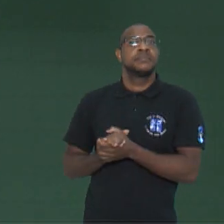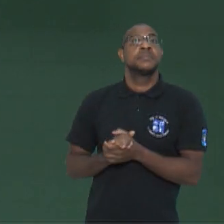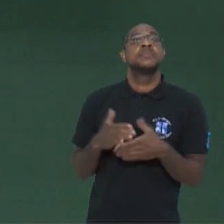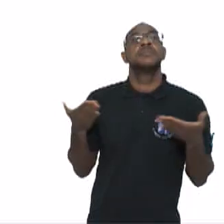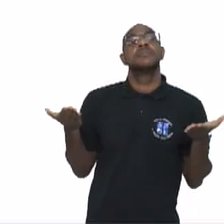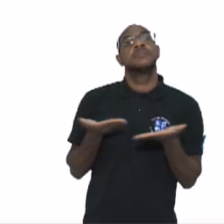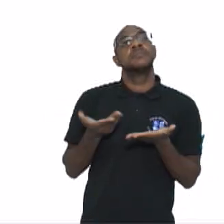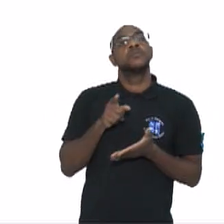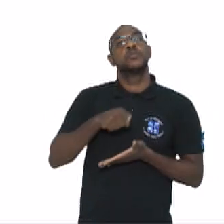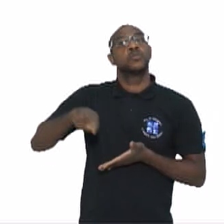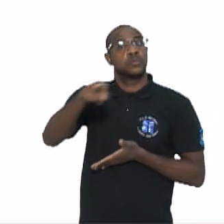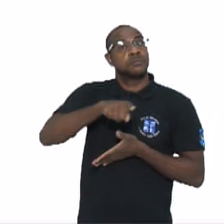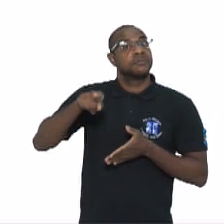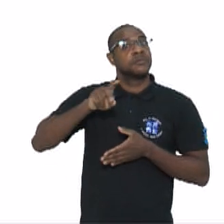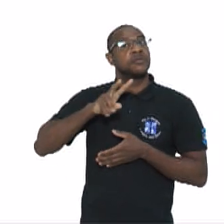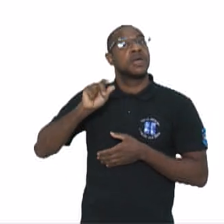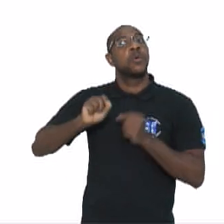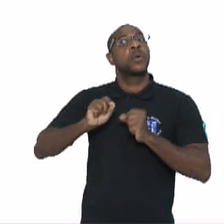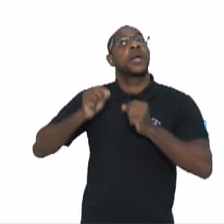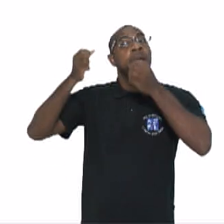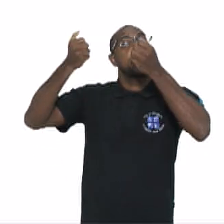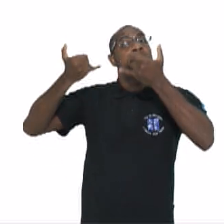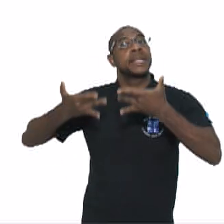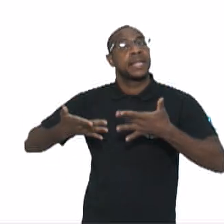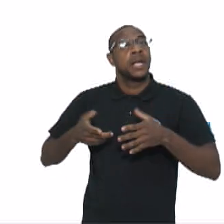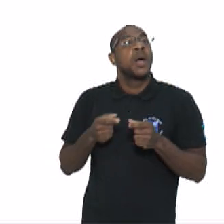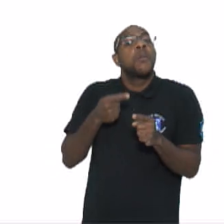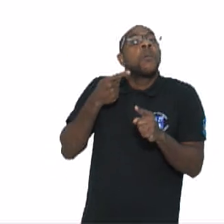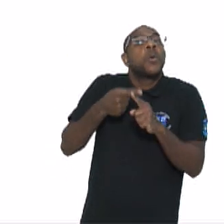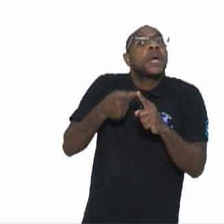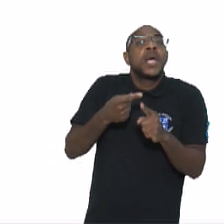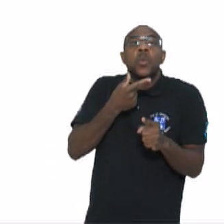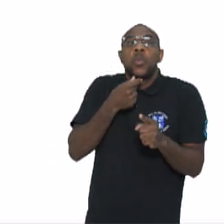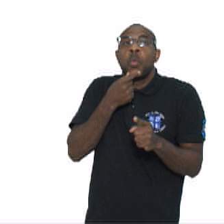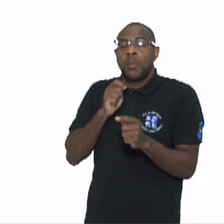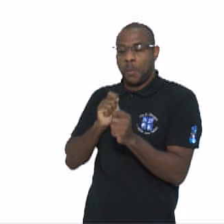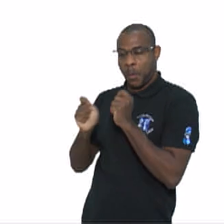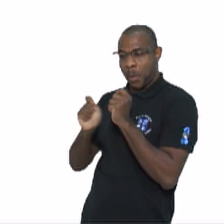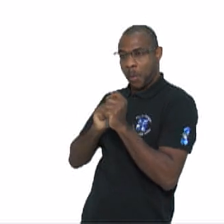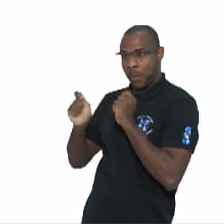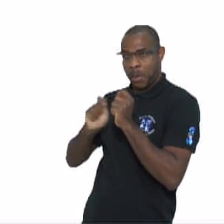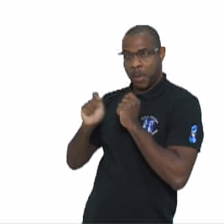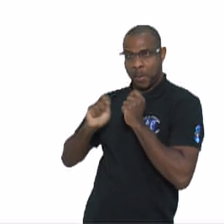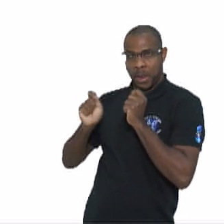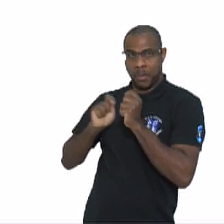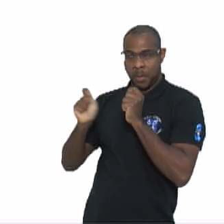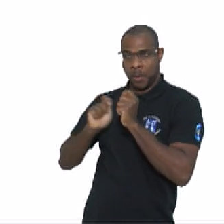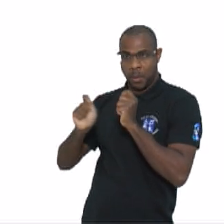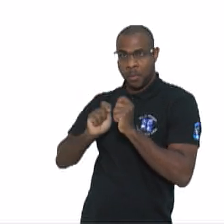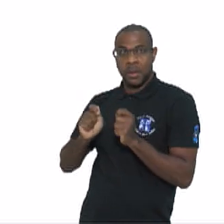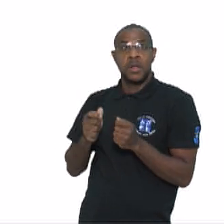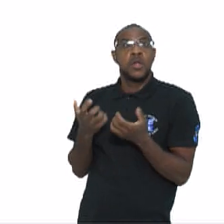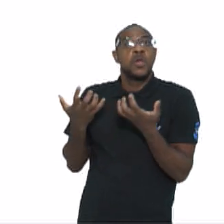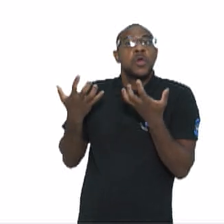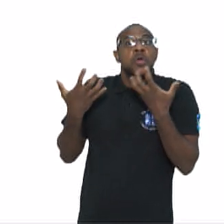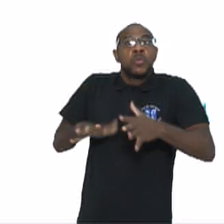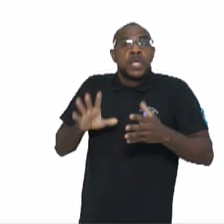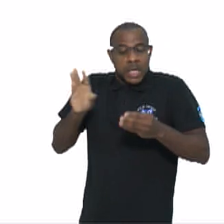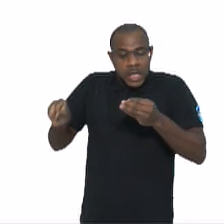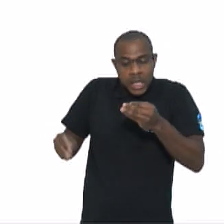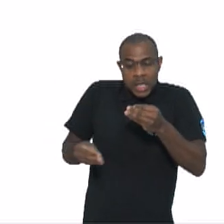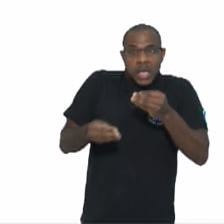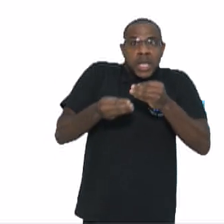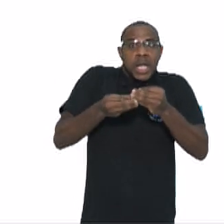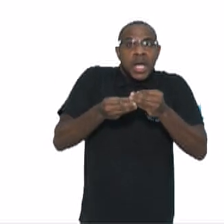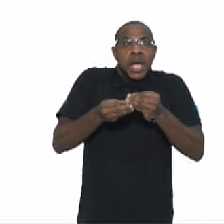vão explicar por que o repórter, né, o jornal, não quis inserir a informação